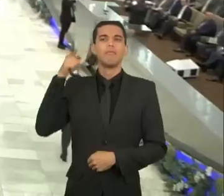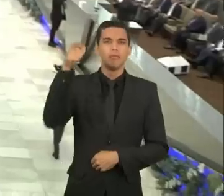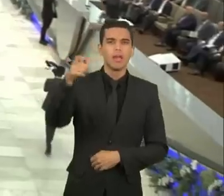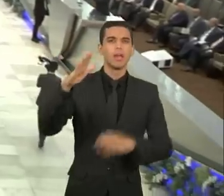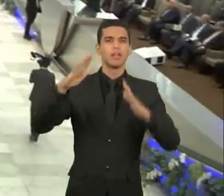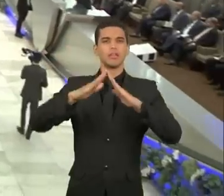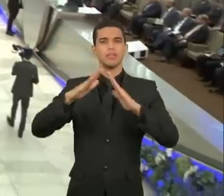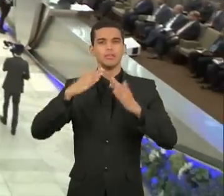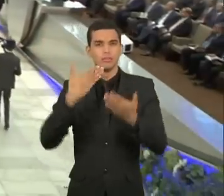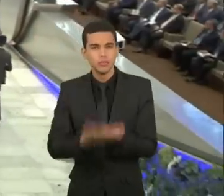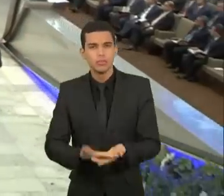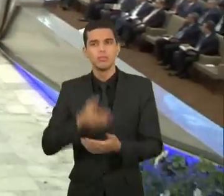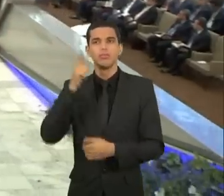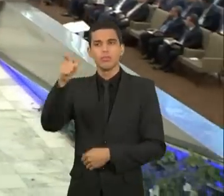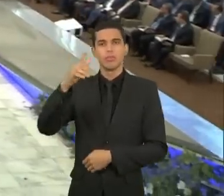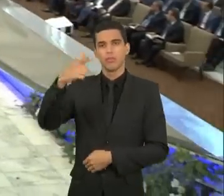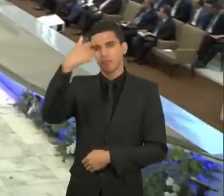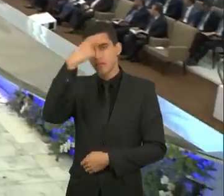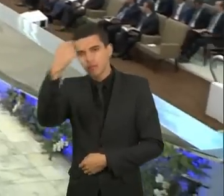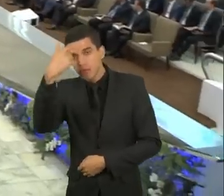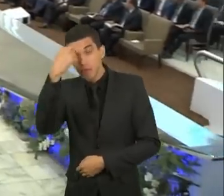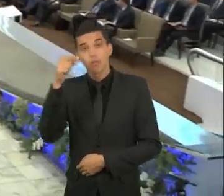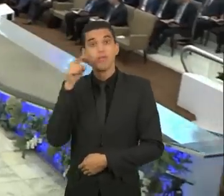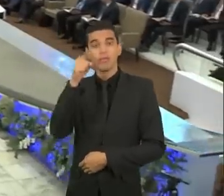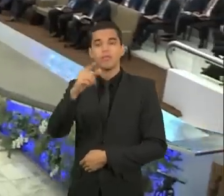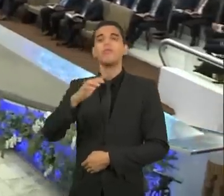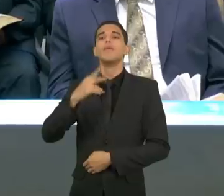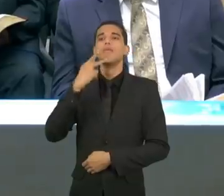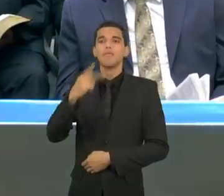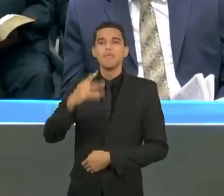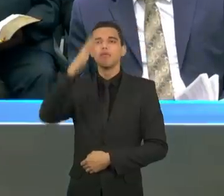a faculdade, a fé que te foi